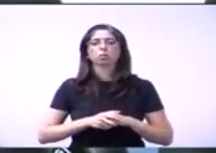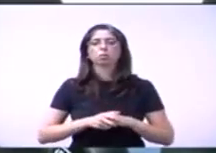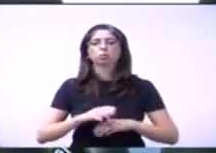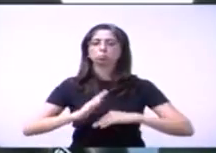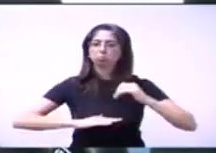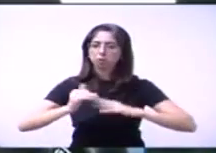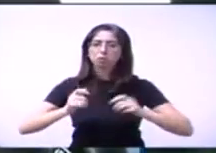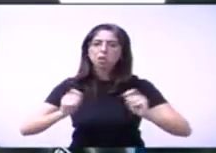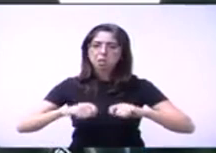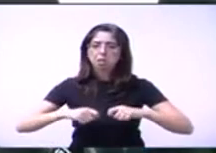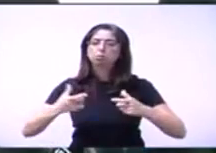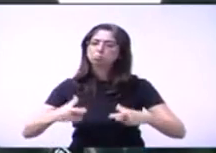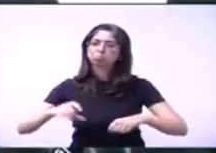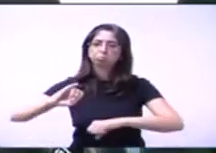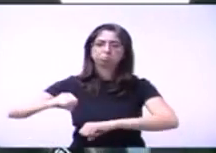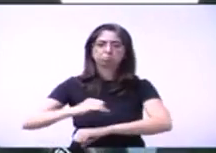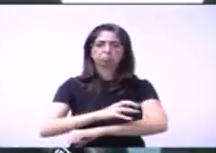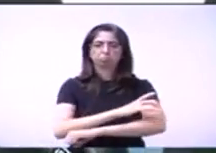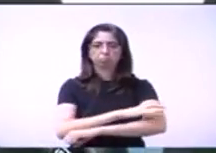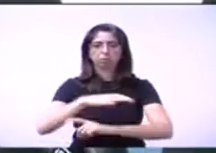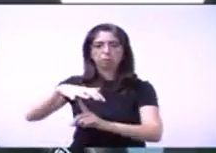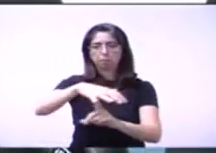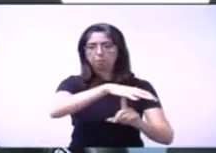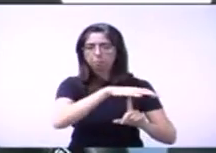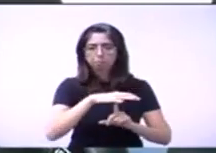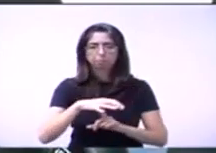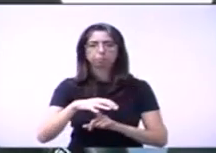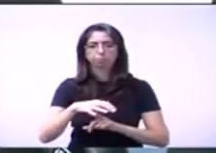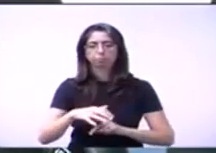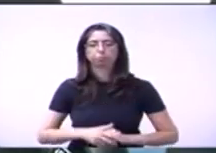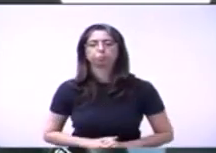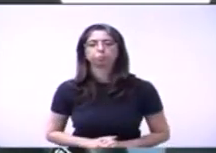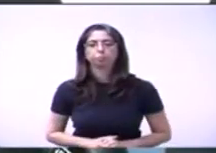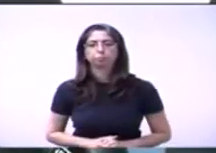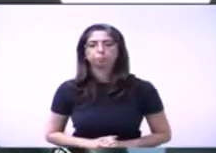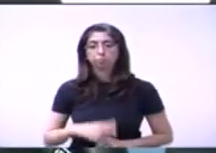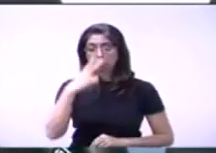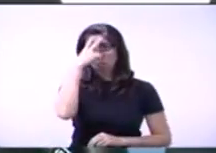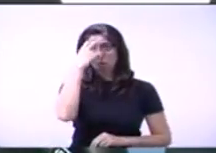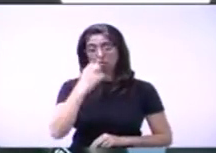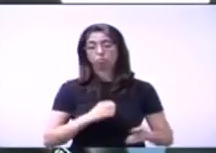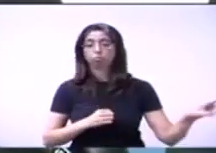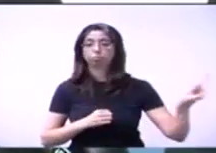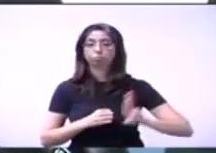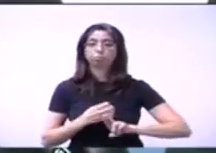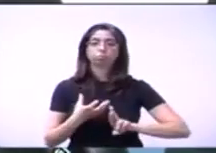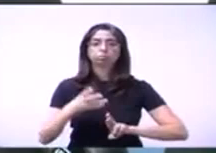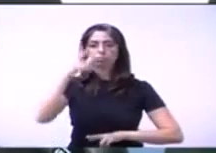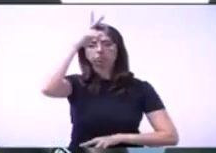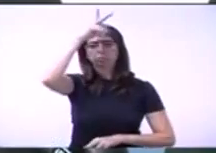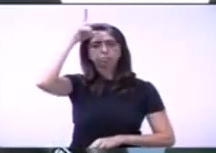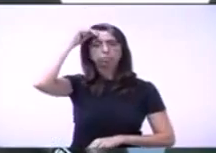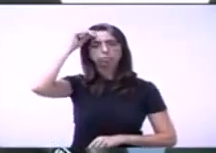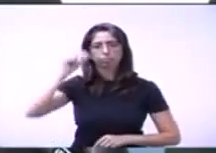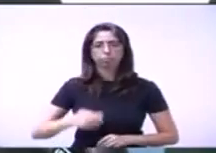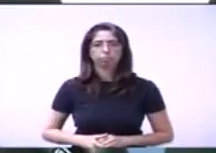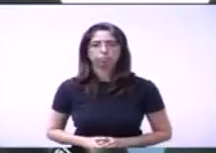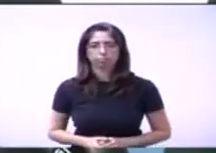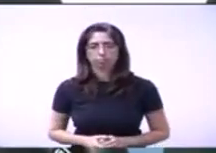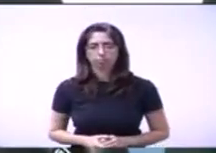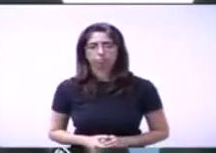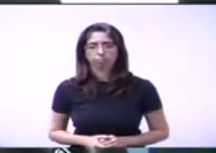Aranha. 125, do vereador Fábio Valadão, requer informações ao Executivo sobre